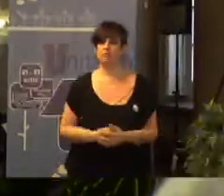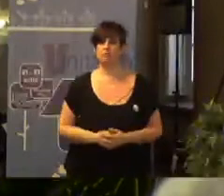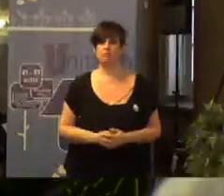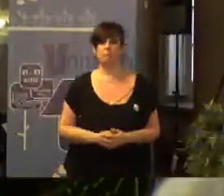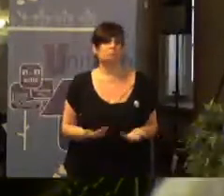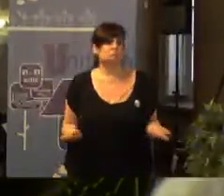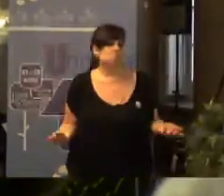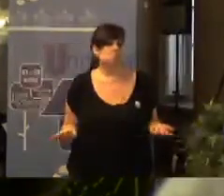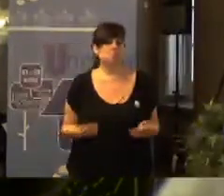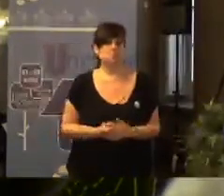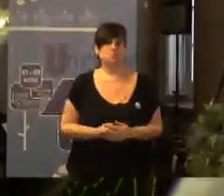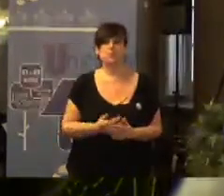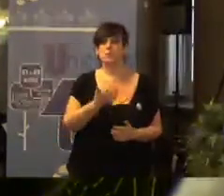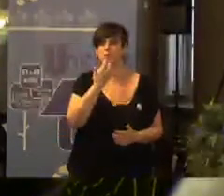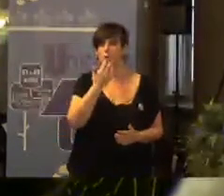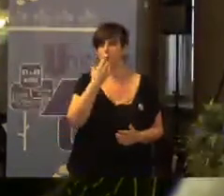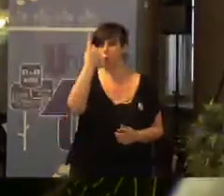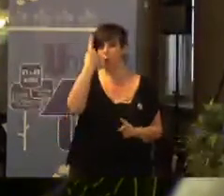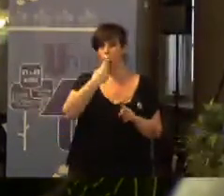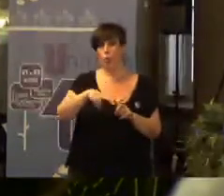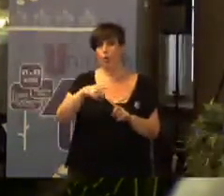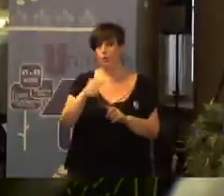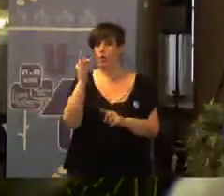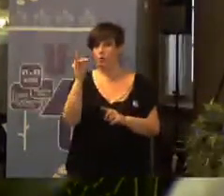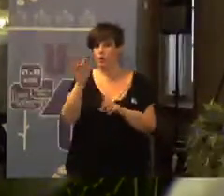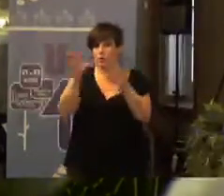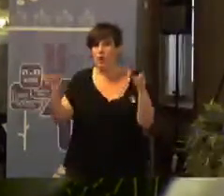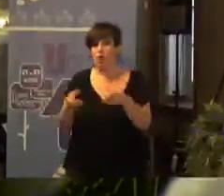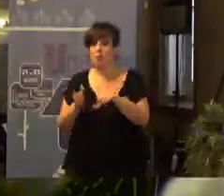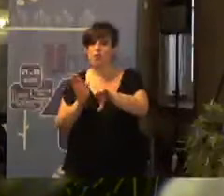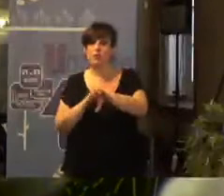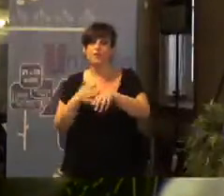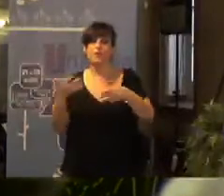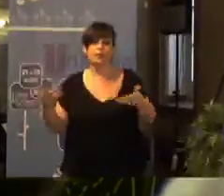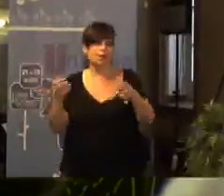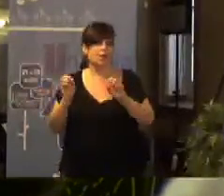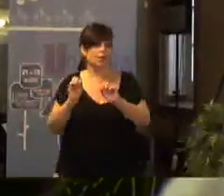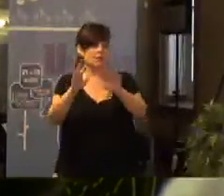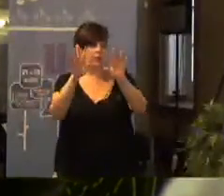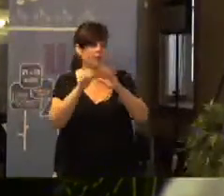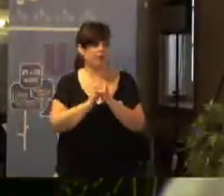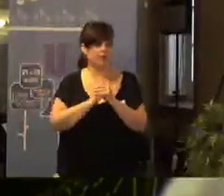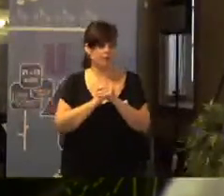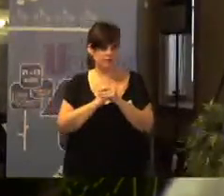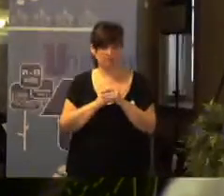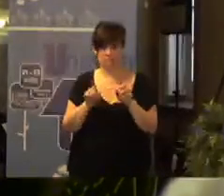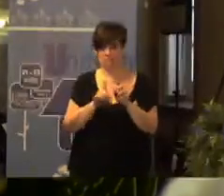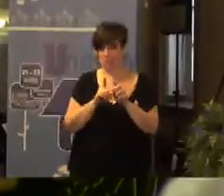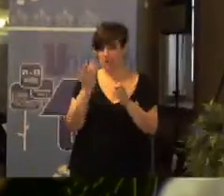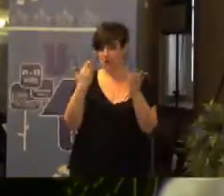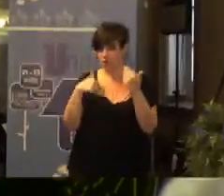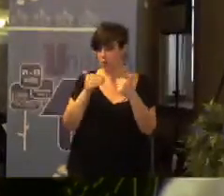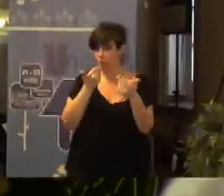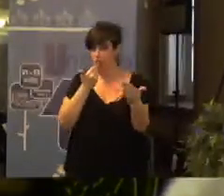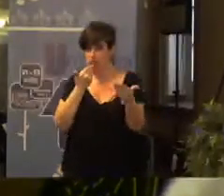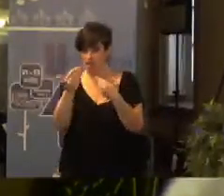portanto, uma das coisas boas da Geringonça foi deixar isso mais claro. Não há uma recusa de